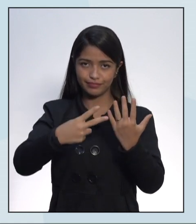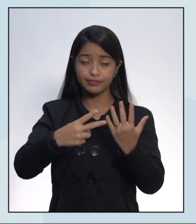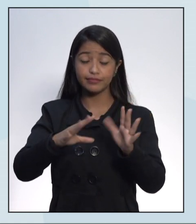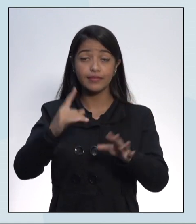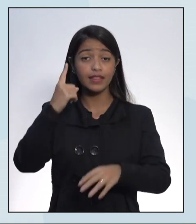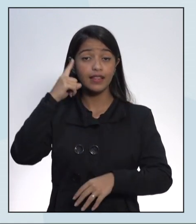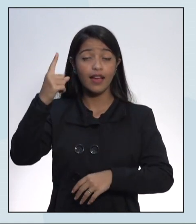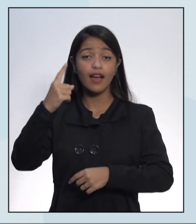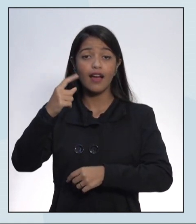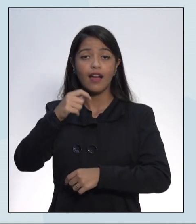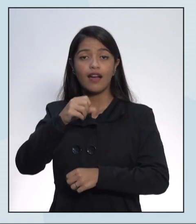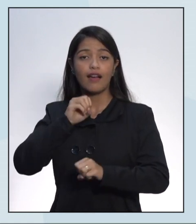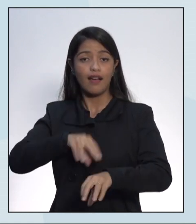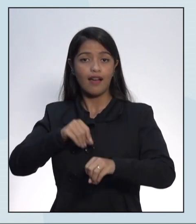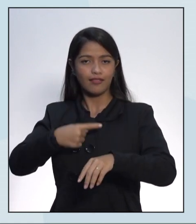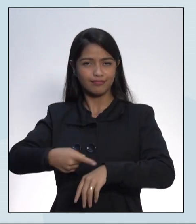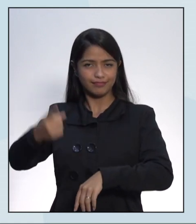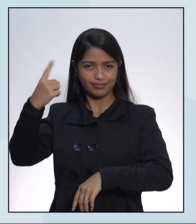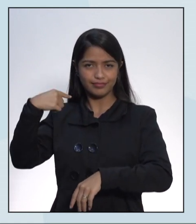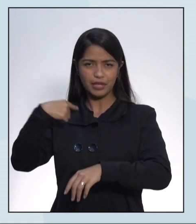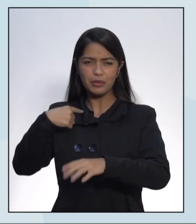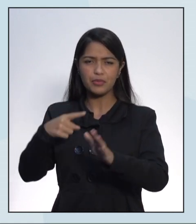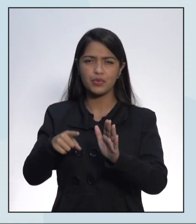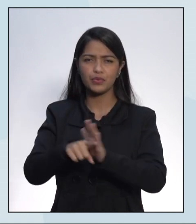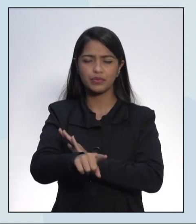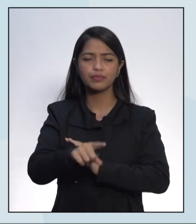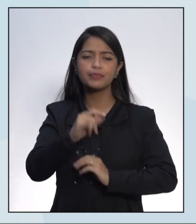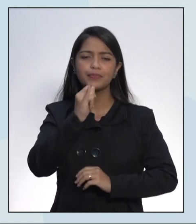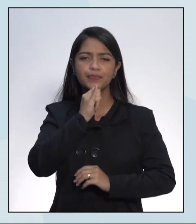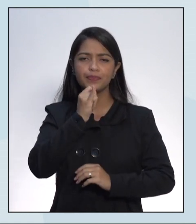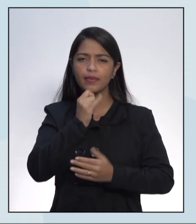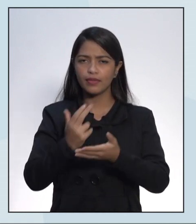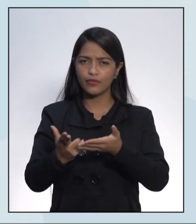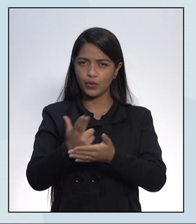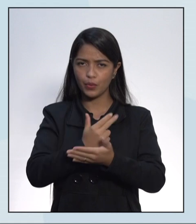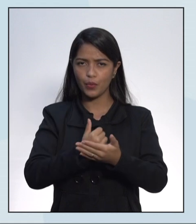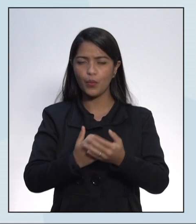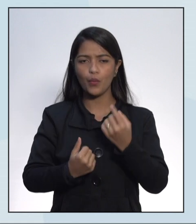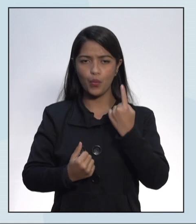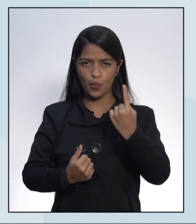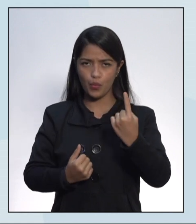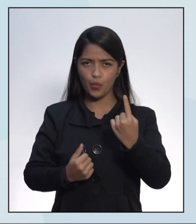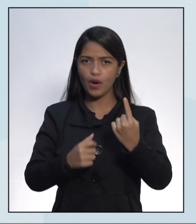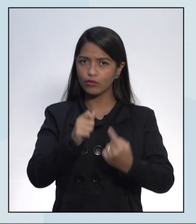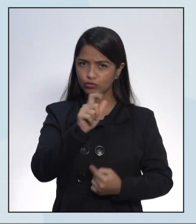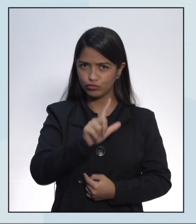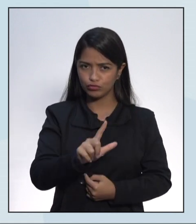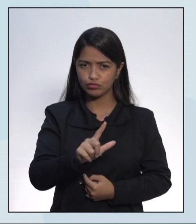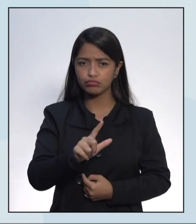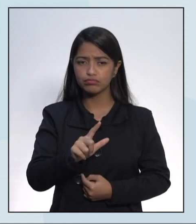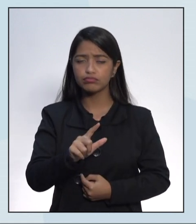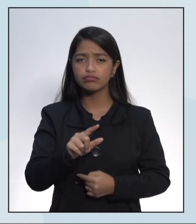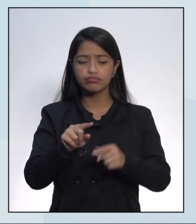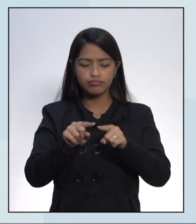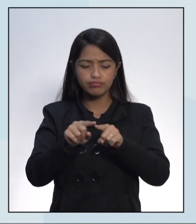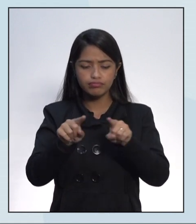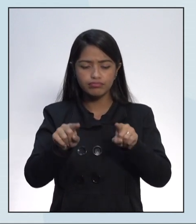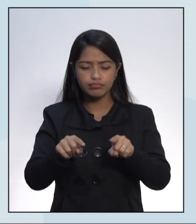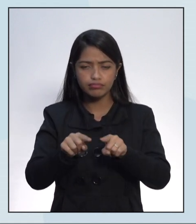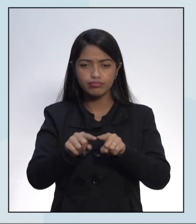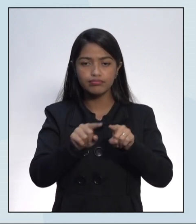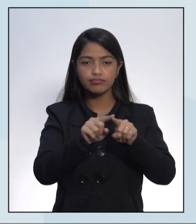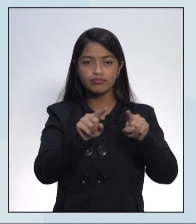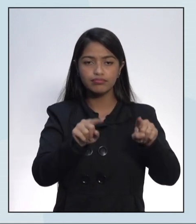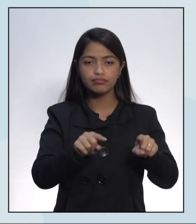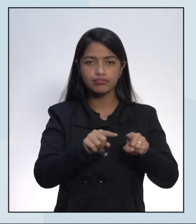perguntei para vocês, por exemplo, na figura 1, que está em azul, né? Quantos quadradinhos semelhantes ao quadrado